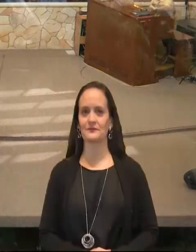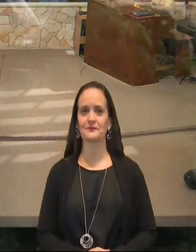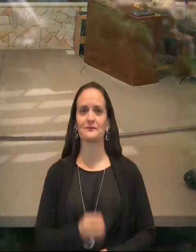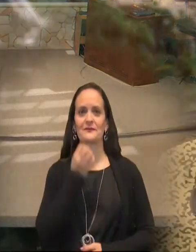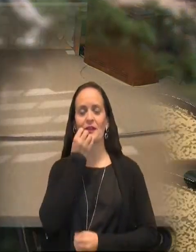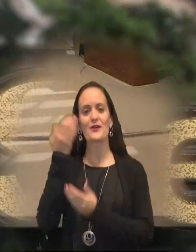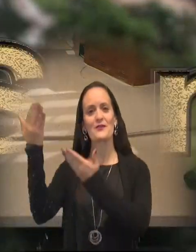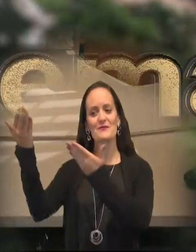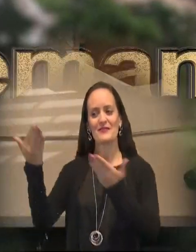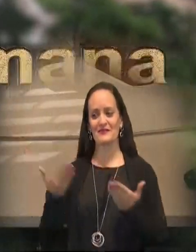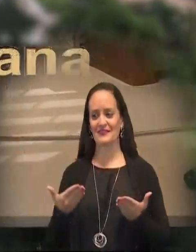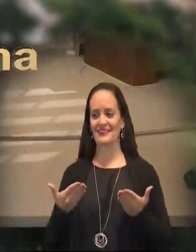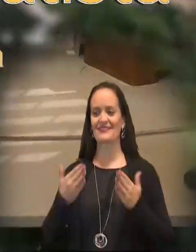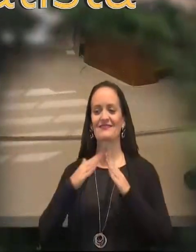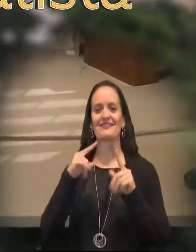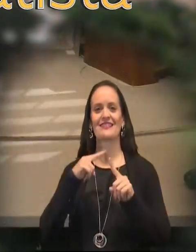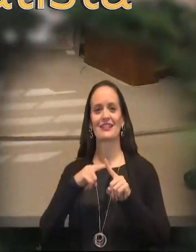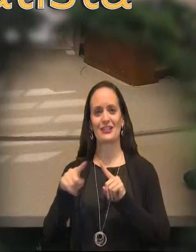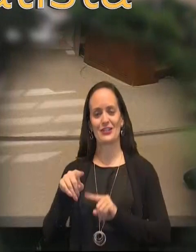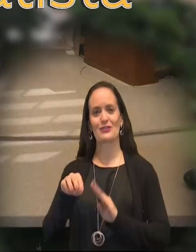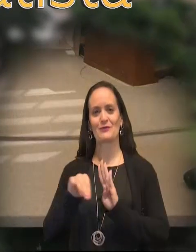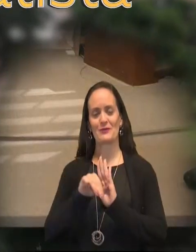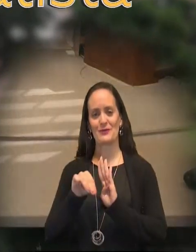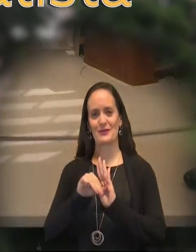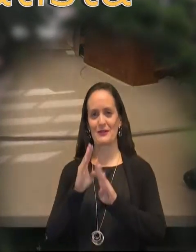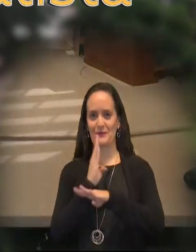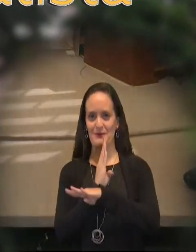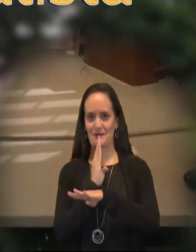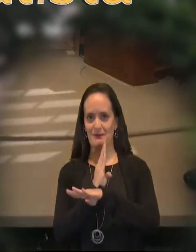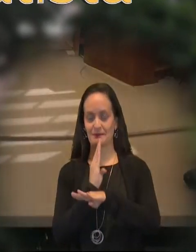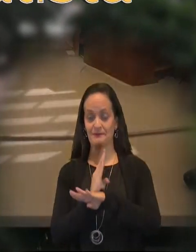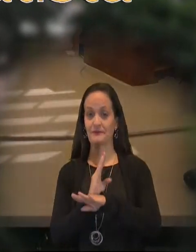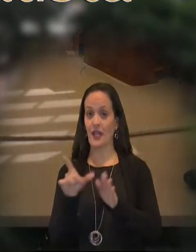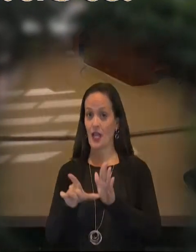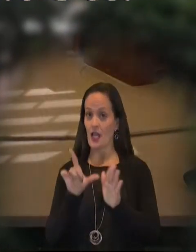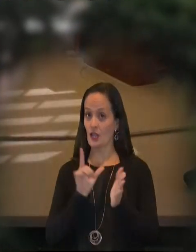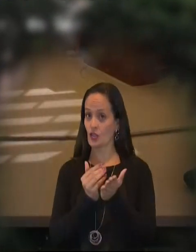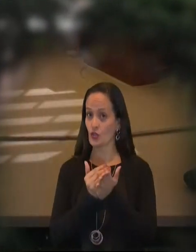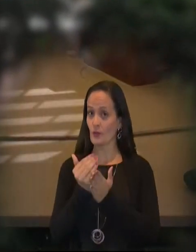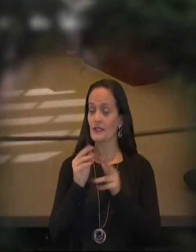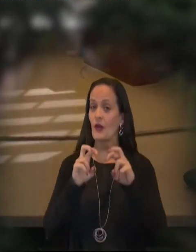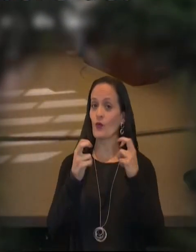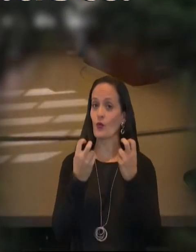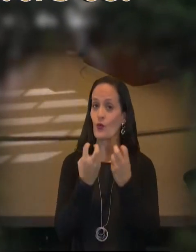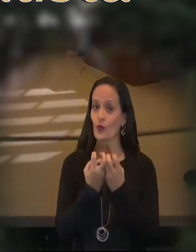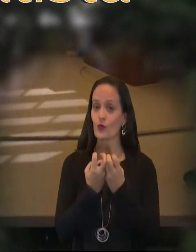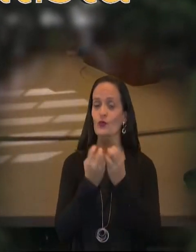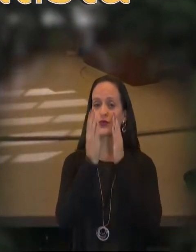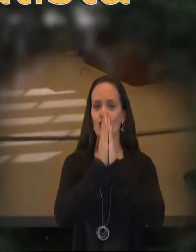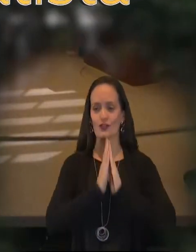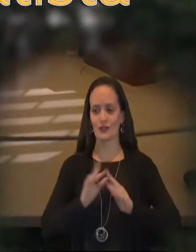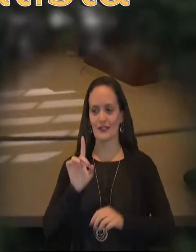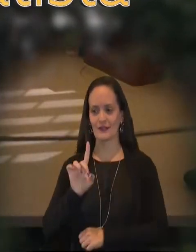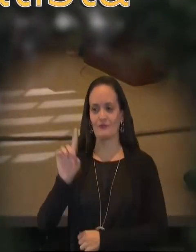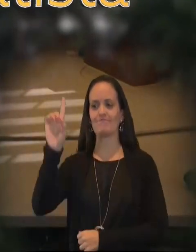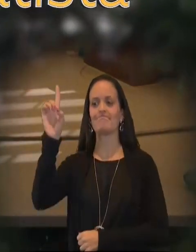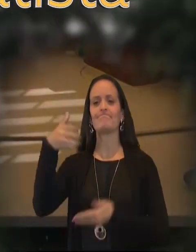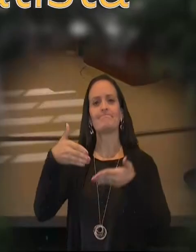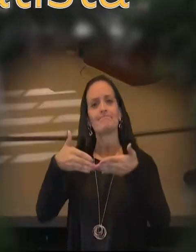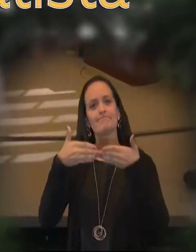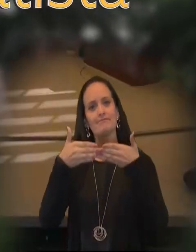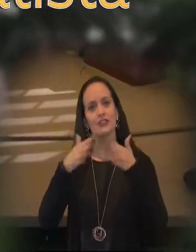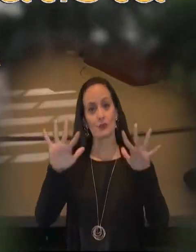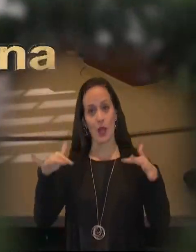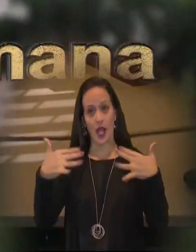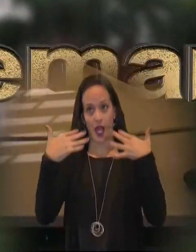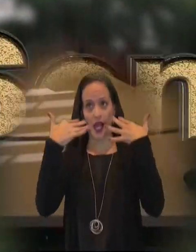Sejam muito bem-vindos à Igreja Memorial Batista. Antes de iniciarmos mais um culto de adoração a Deus, pedimos a sua atenção para